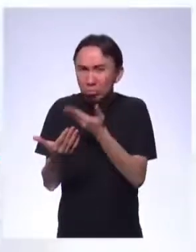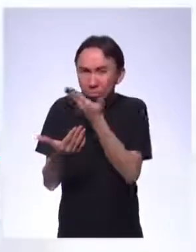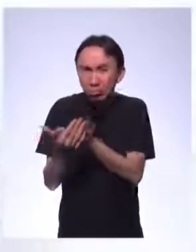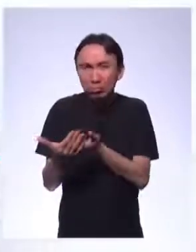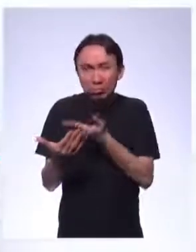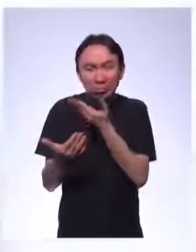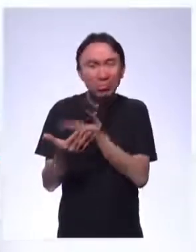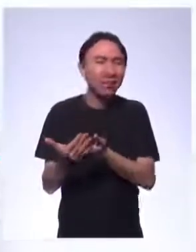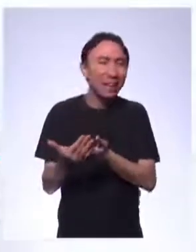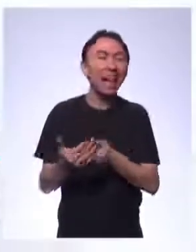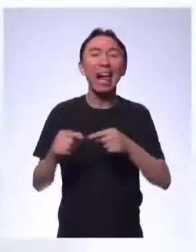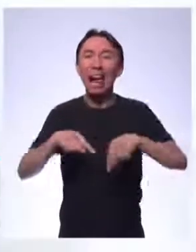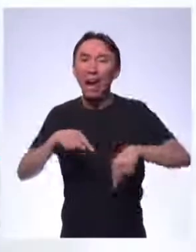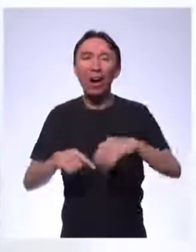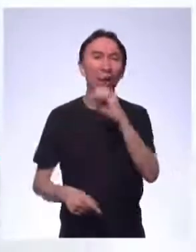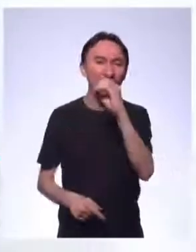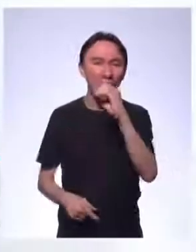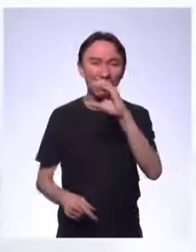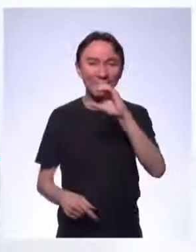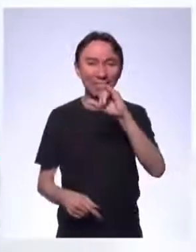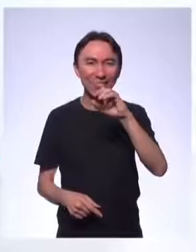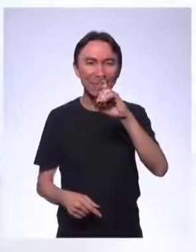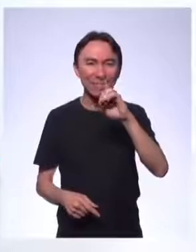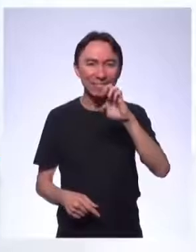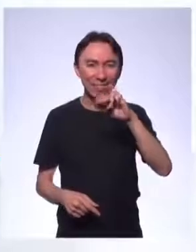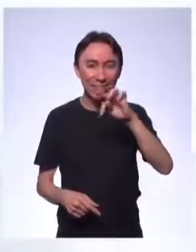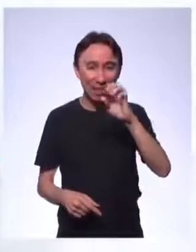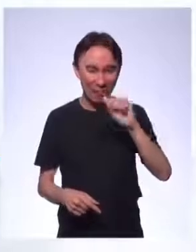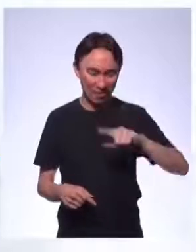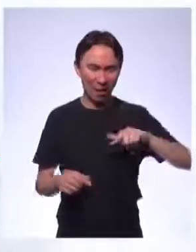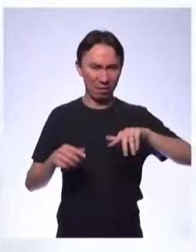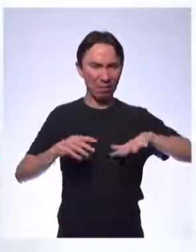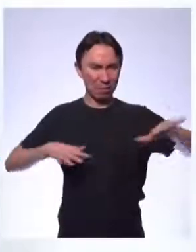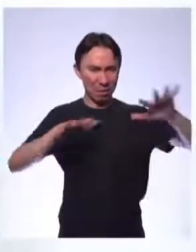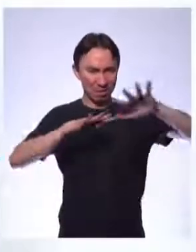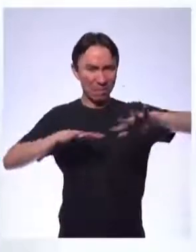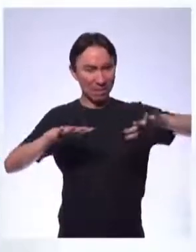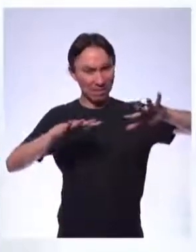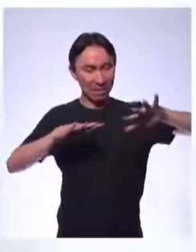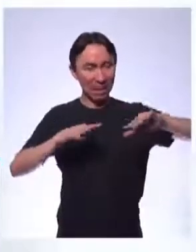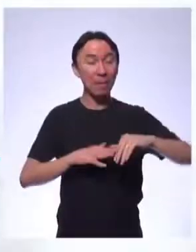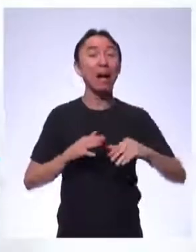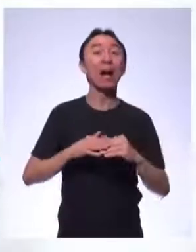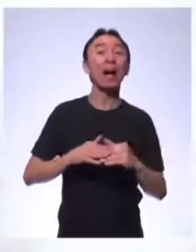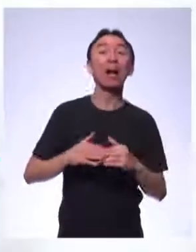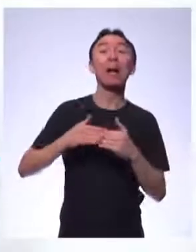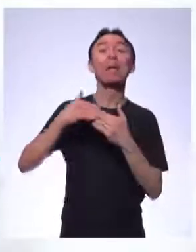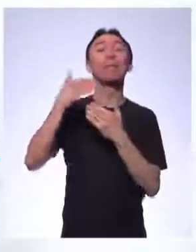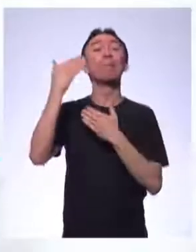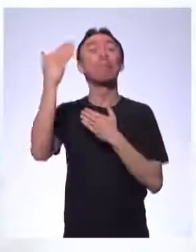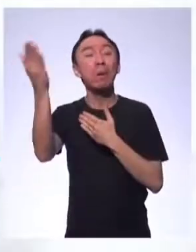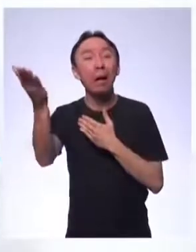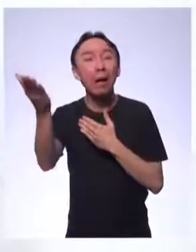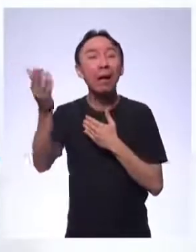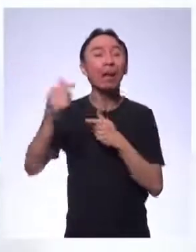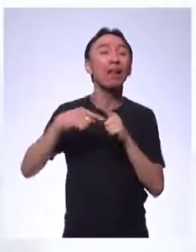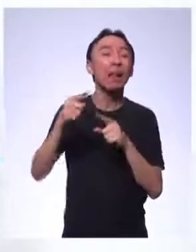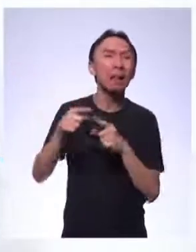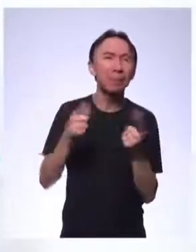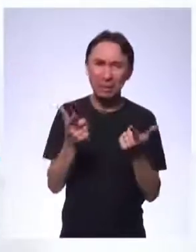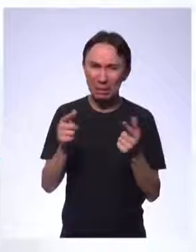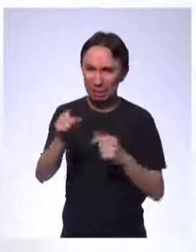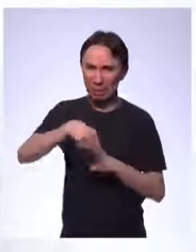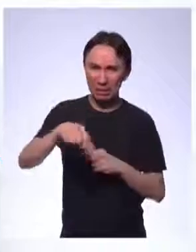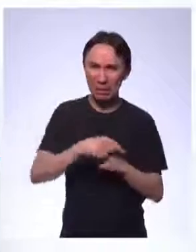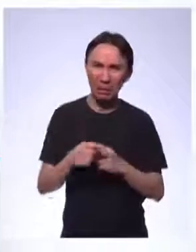perspectiva do mundo ocidental, né, que é onde a gente está aqui, no Ocidente. Tá? Mas não é muito preciso essa